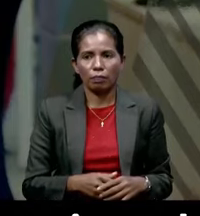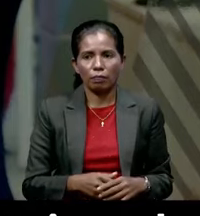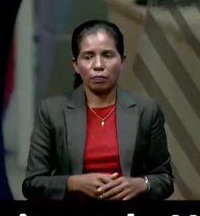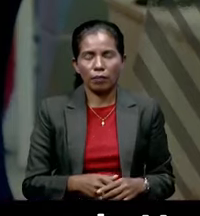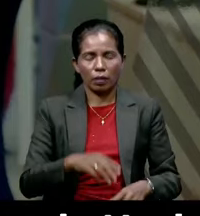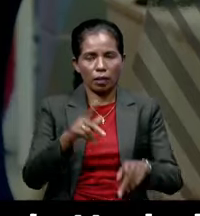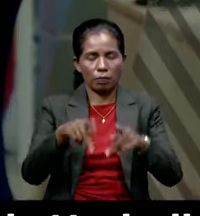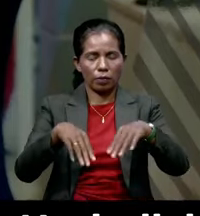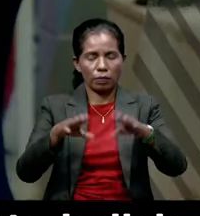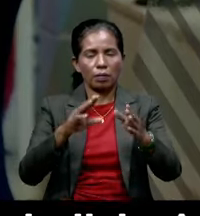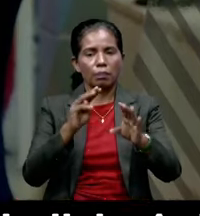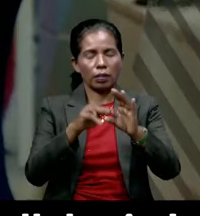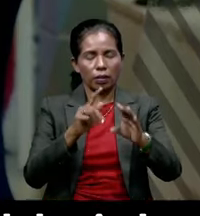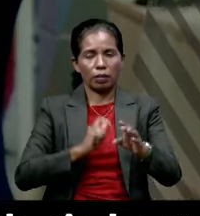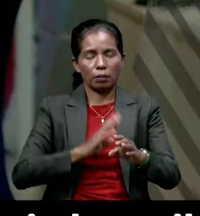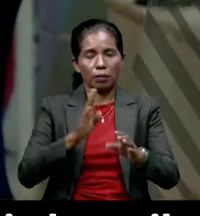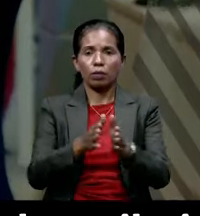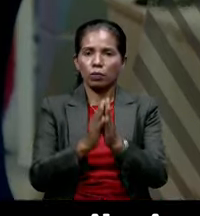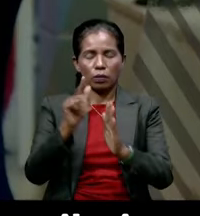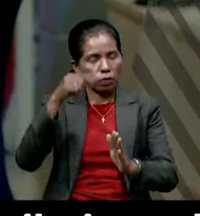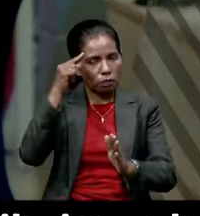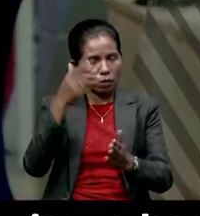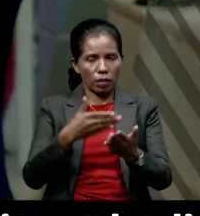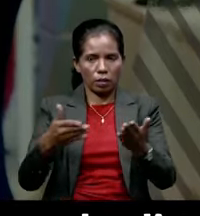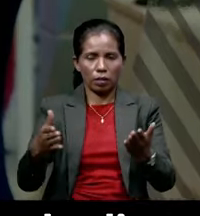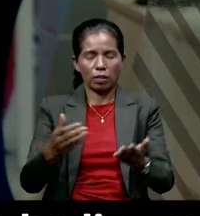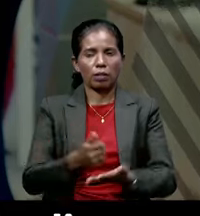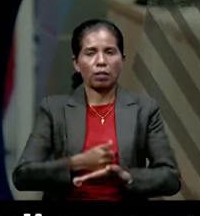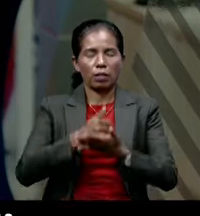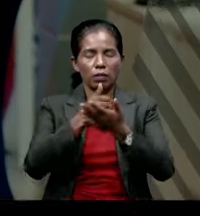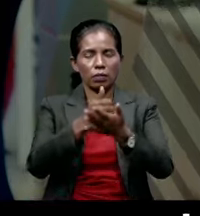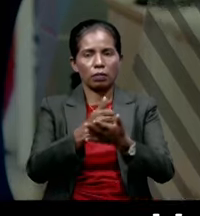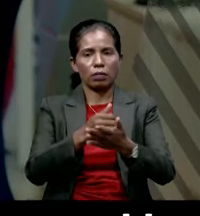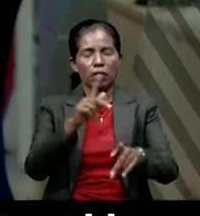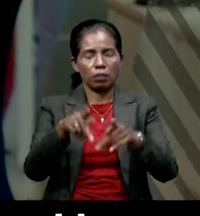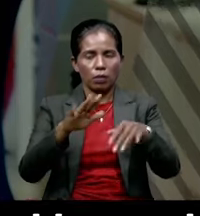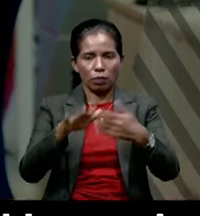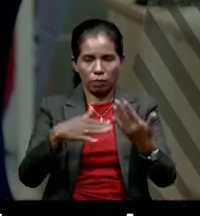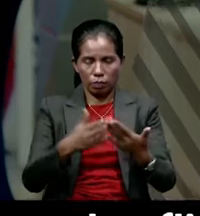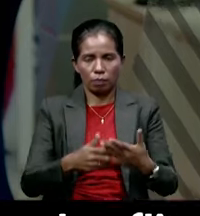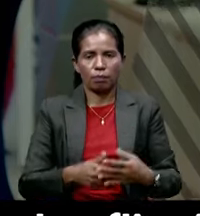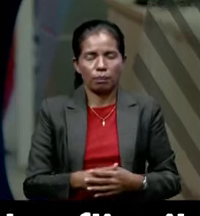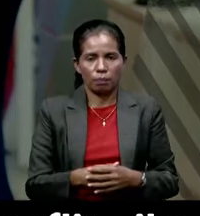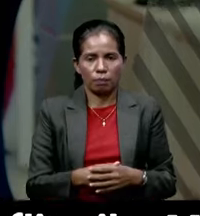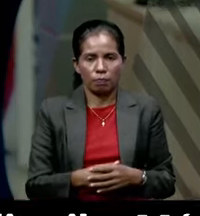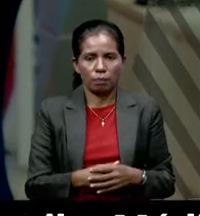Vendedor Mercado TBS, husu Governo, hadia facilidade pública, hodi facilita vendedor no comprador sira.